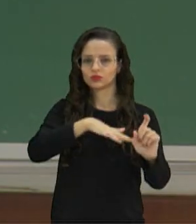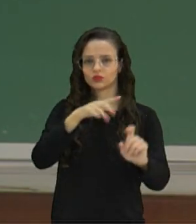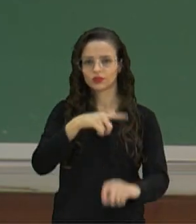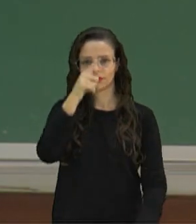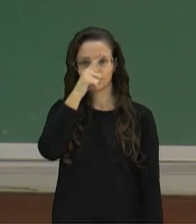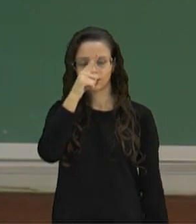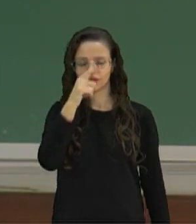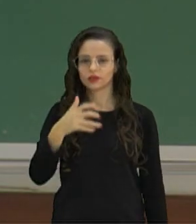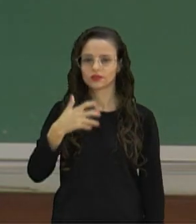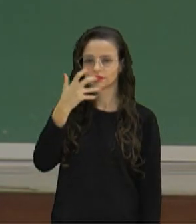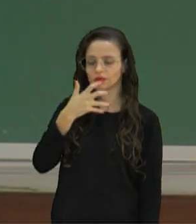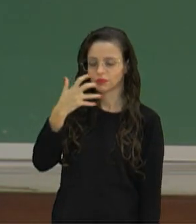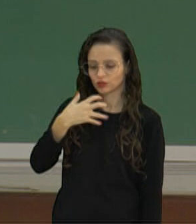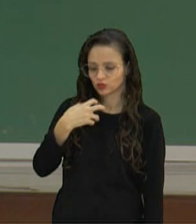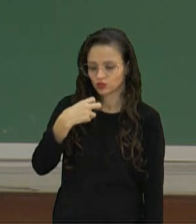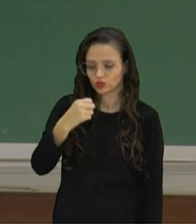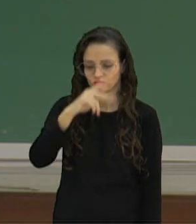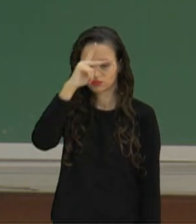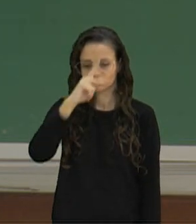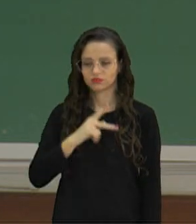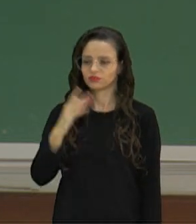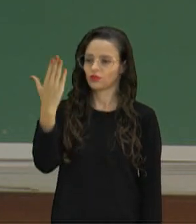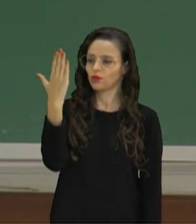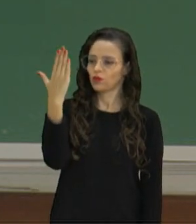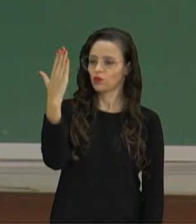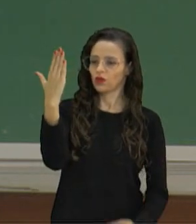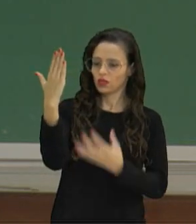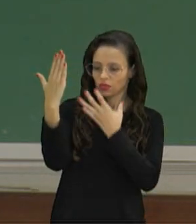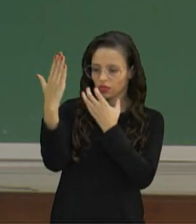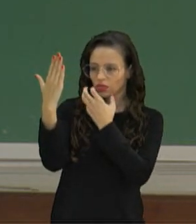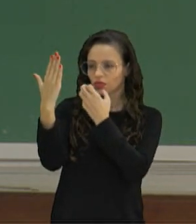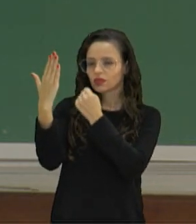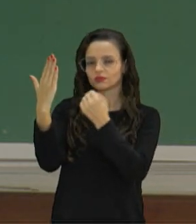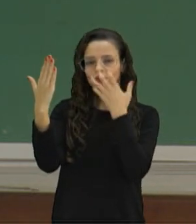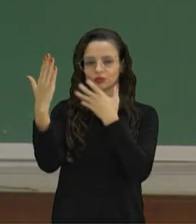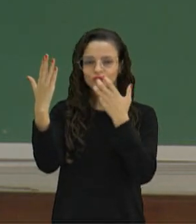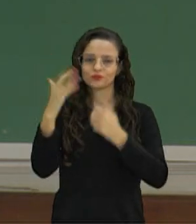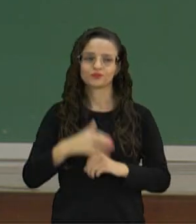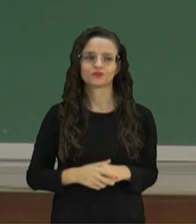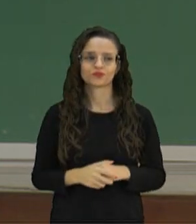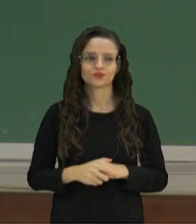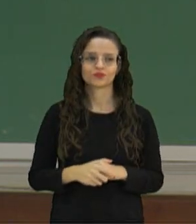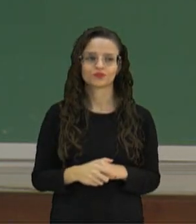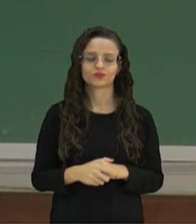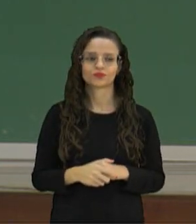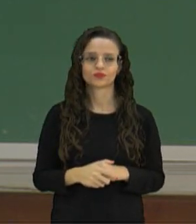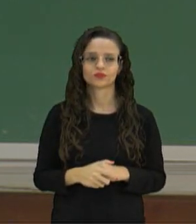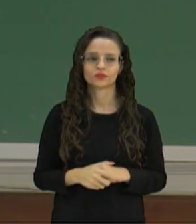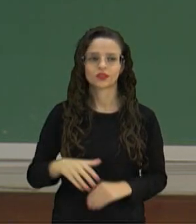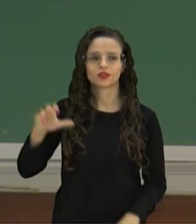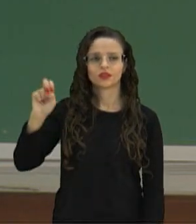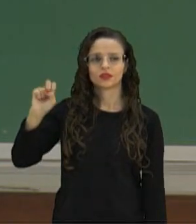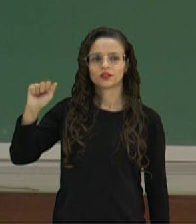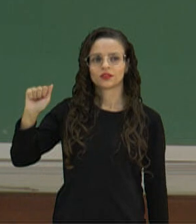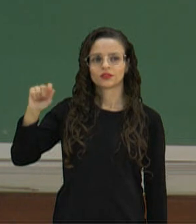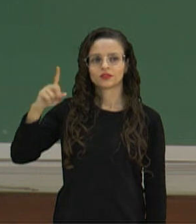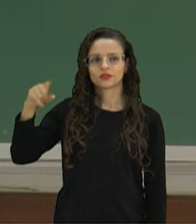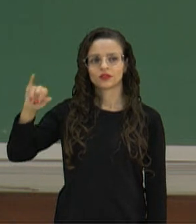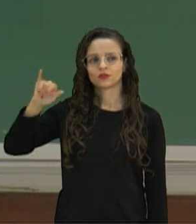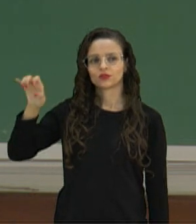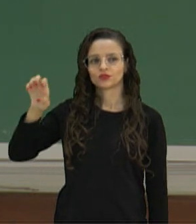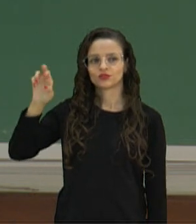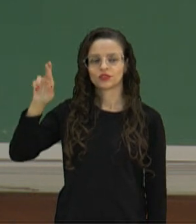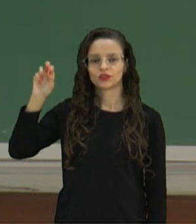que se apaixonou por ele mesmo ao olhar o reflexo da água. E São Jerônimo escrevendo ali toda aquela